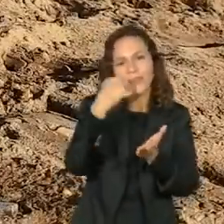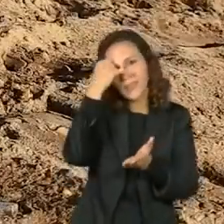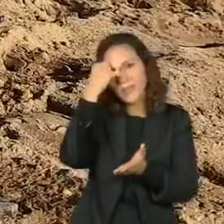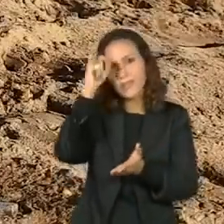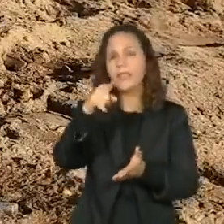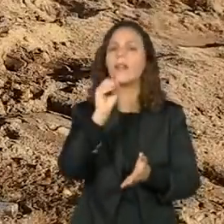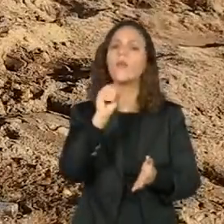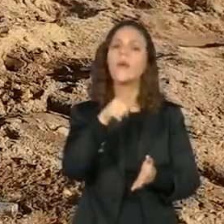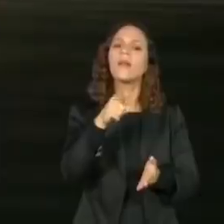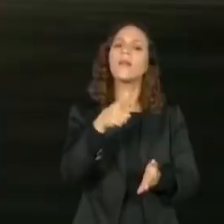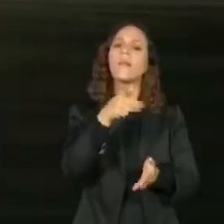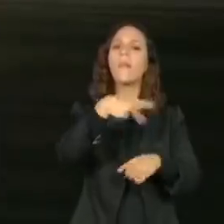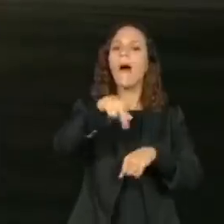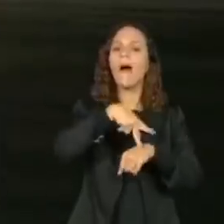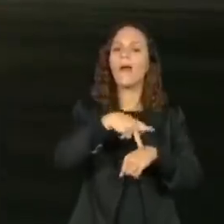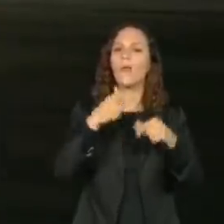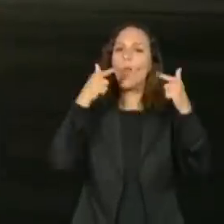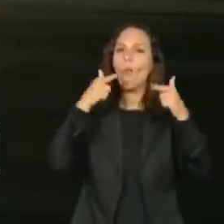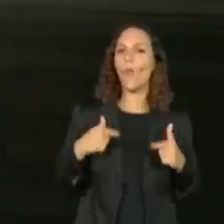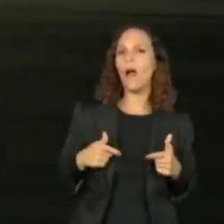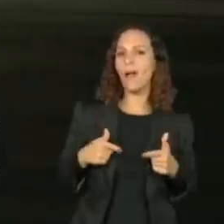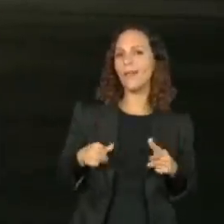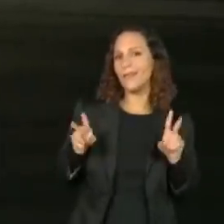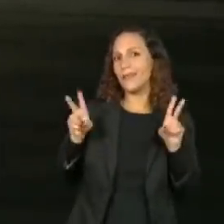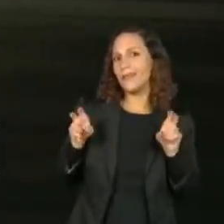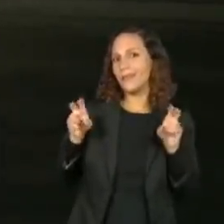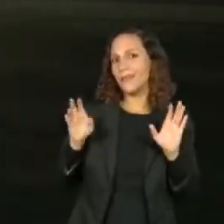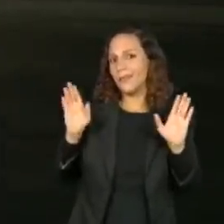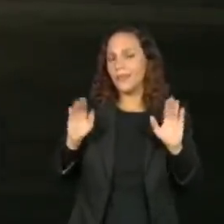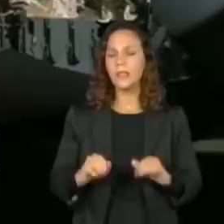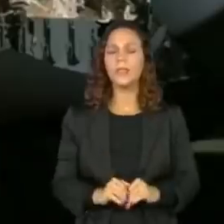mínimo neutro, que não seja membro de aliança da OTAN,